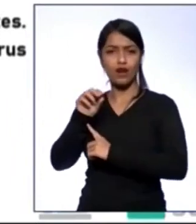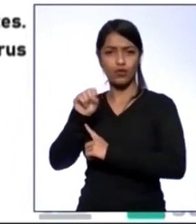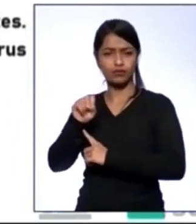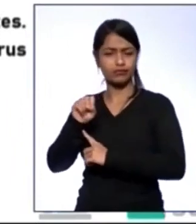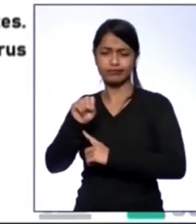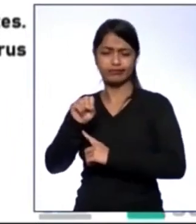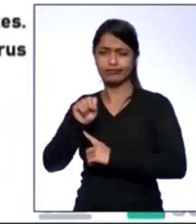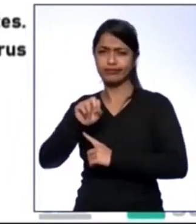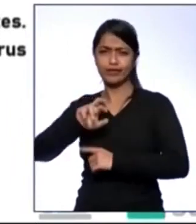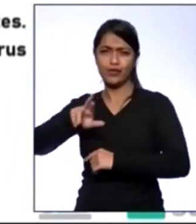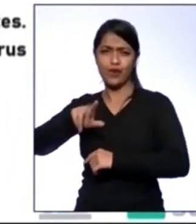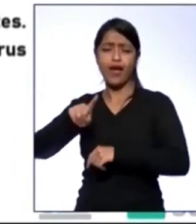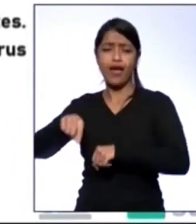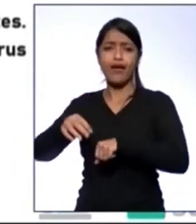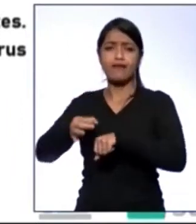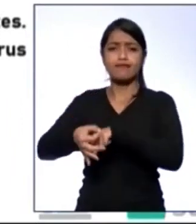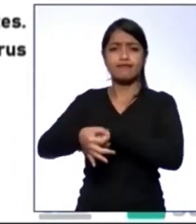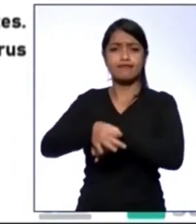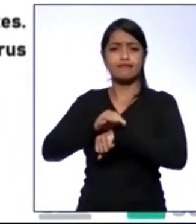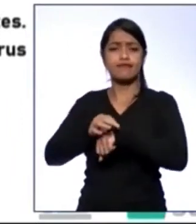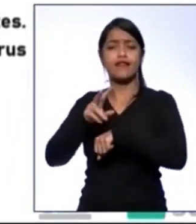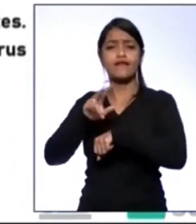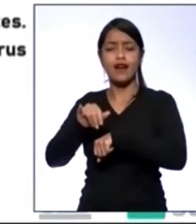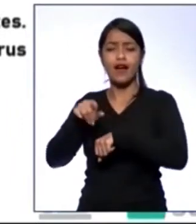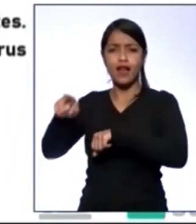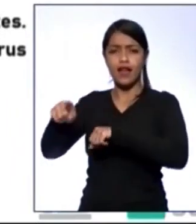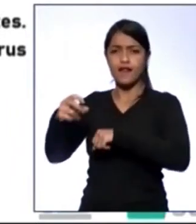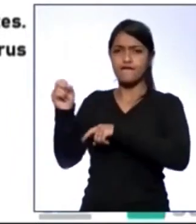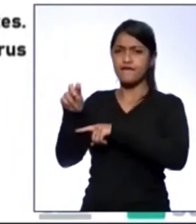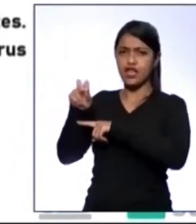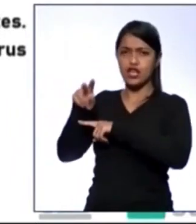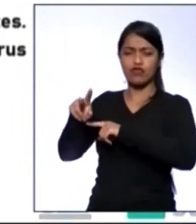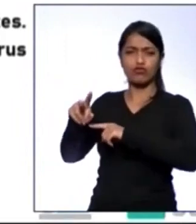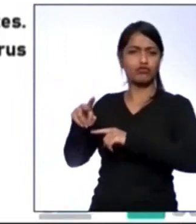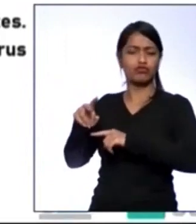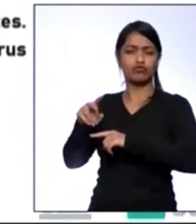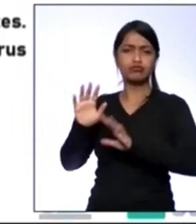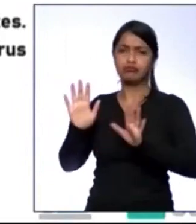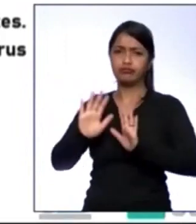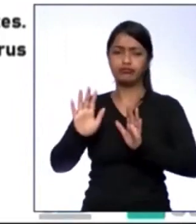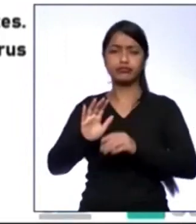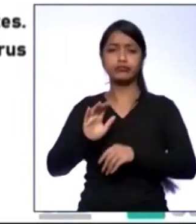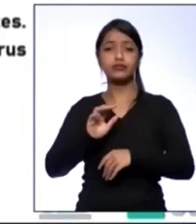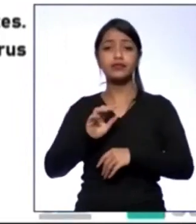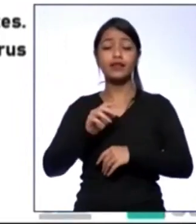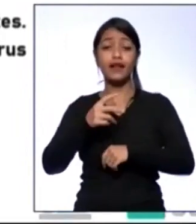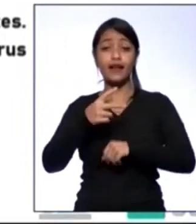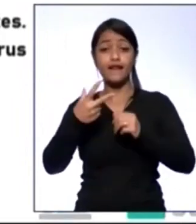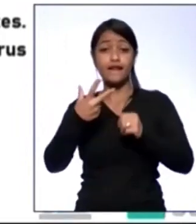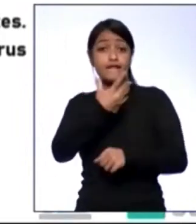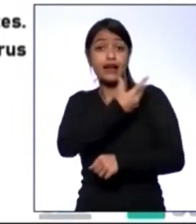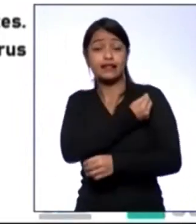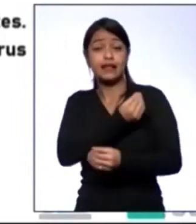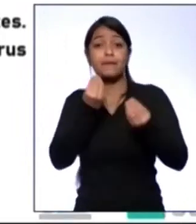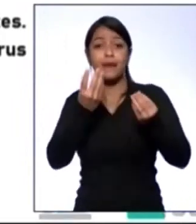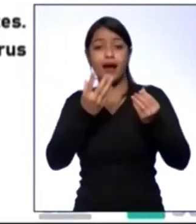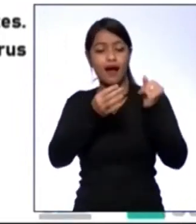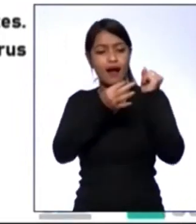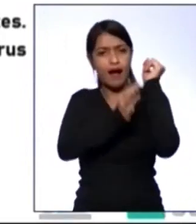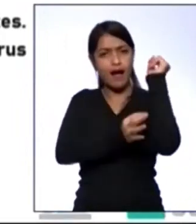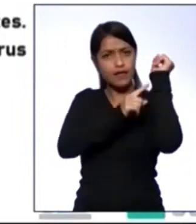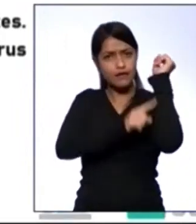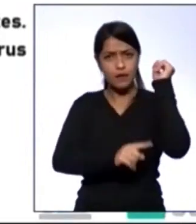células que vão fagocitar o bandido. Então, vacina é para ativar linfócitos B. Errado.